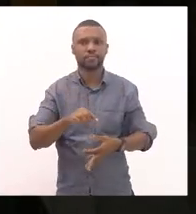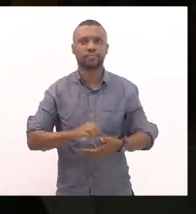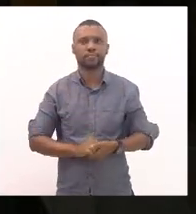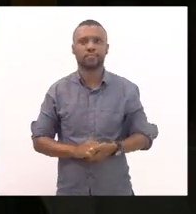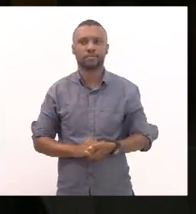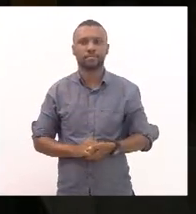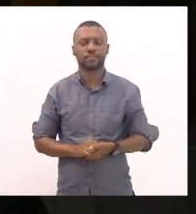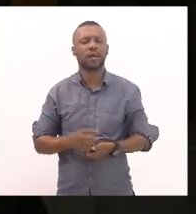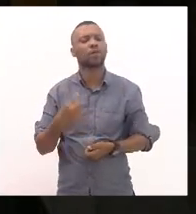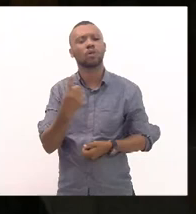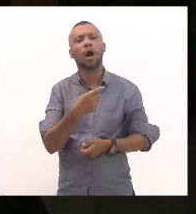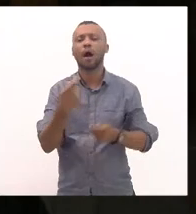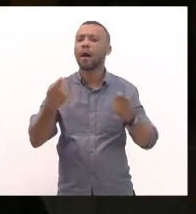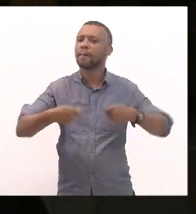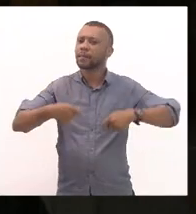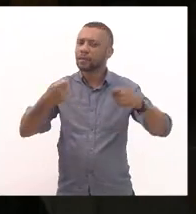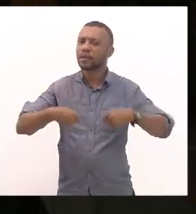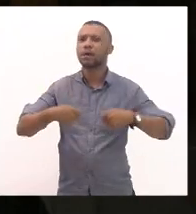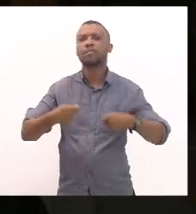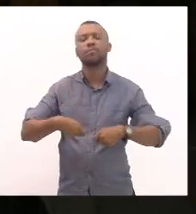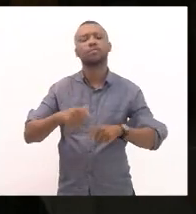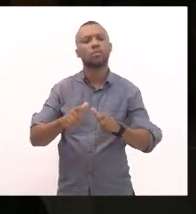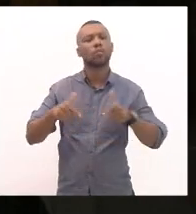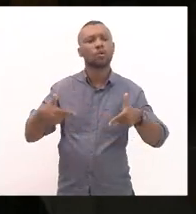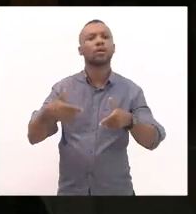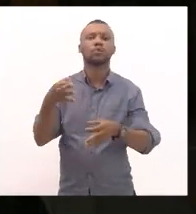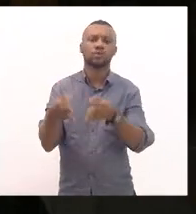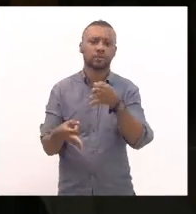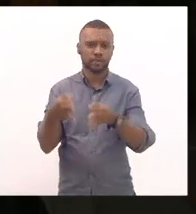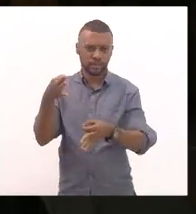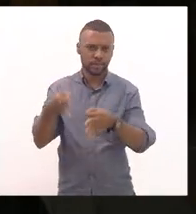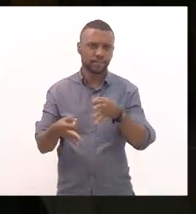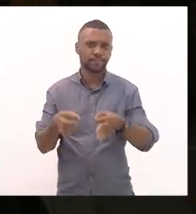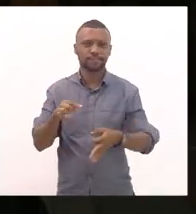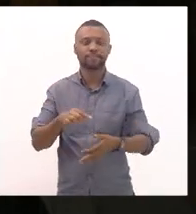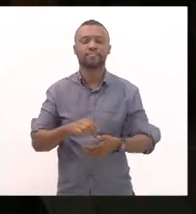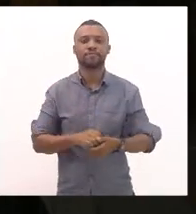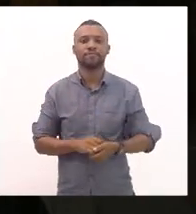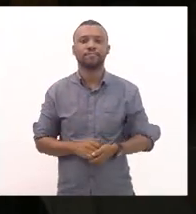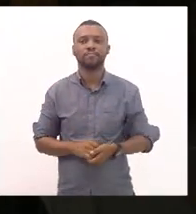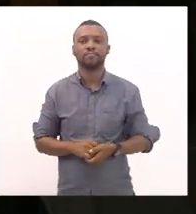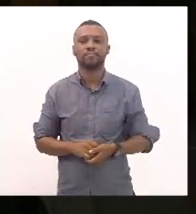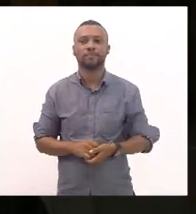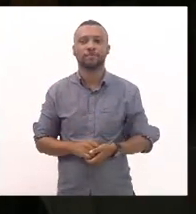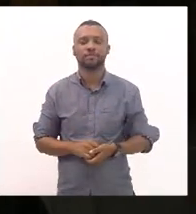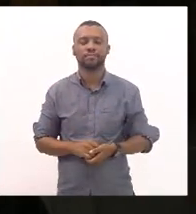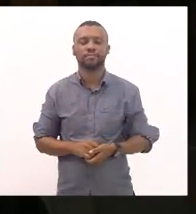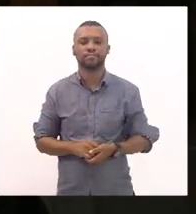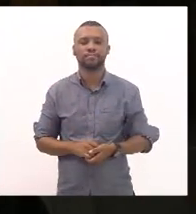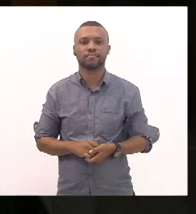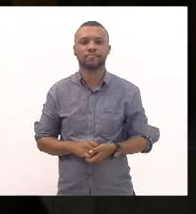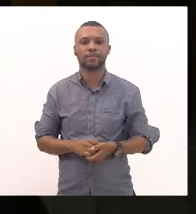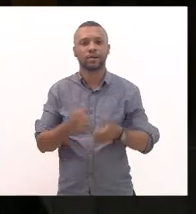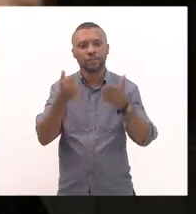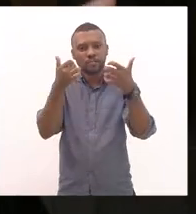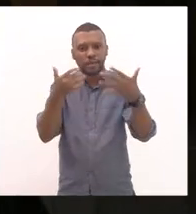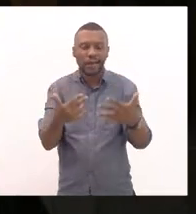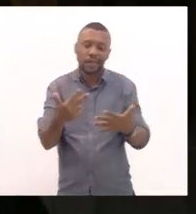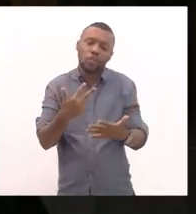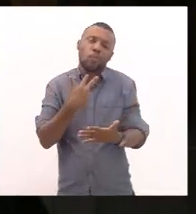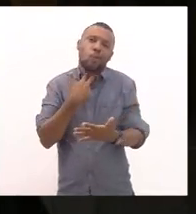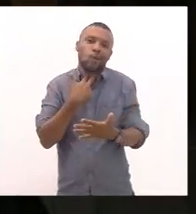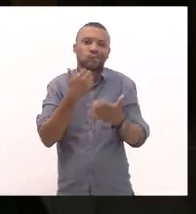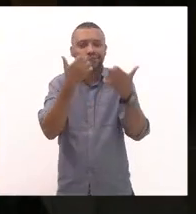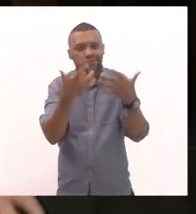os dois precisamos fazer justiça é como eu disse e não posso deixar